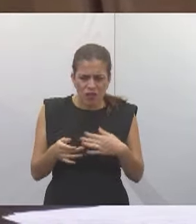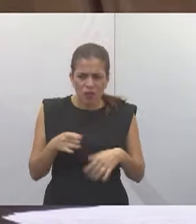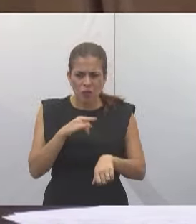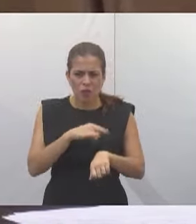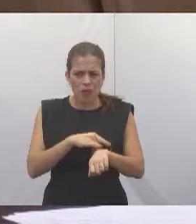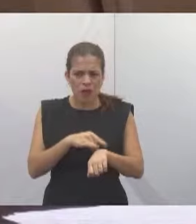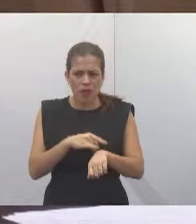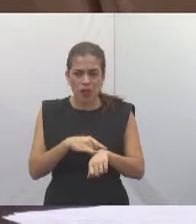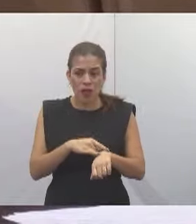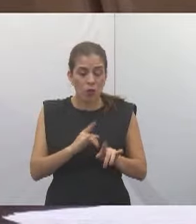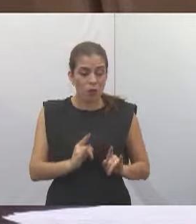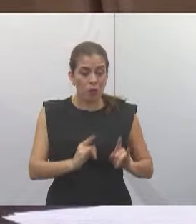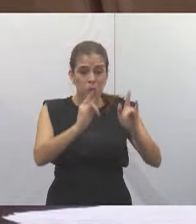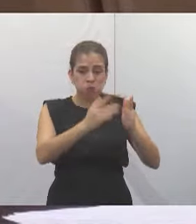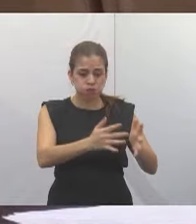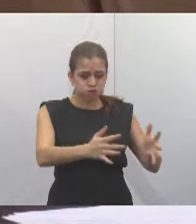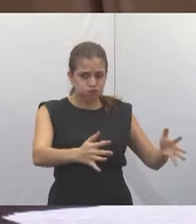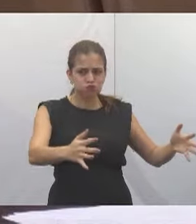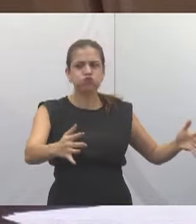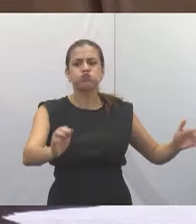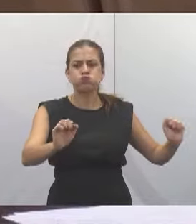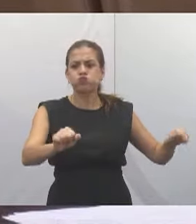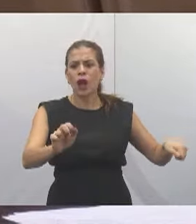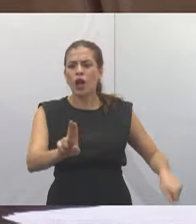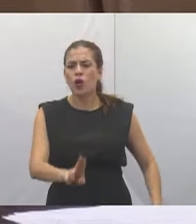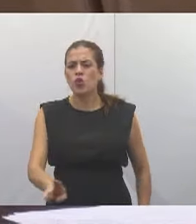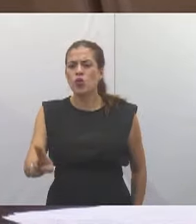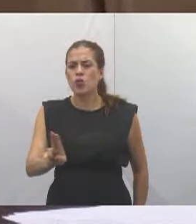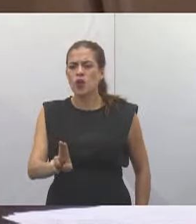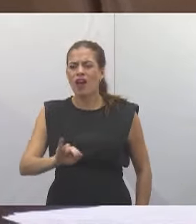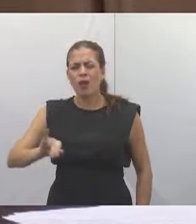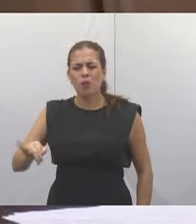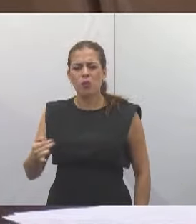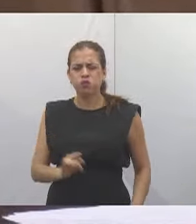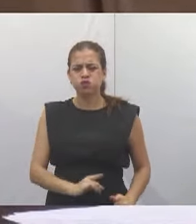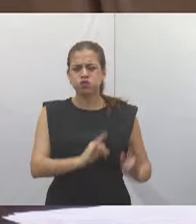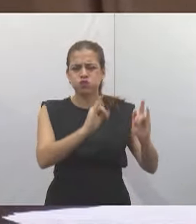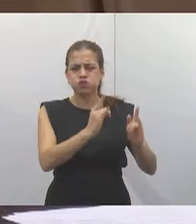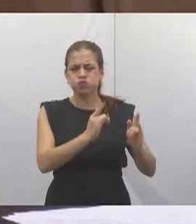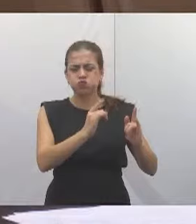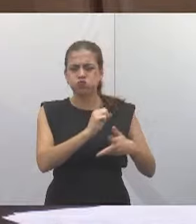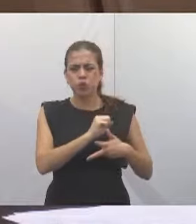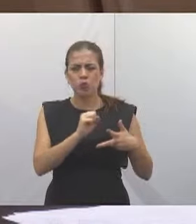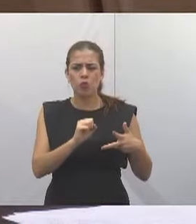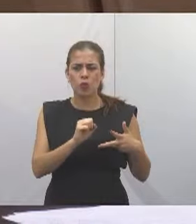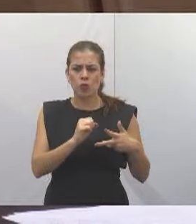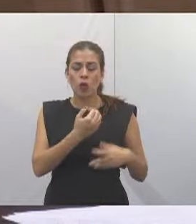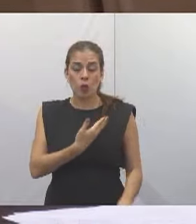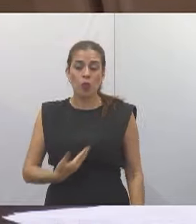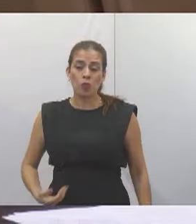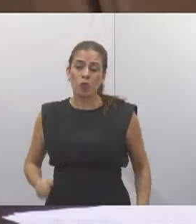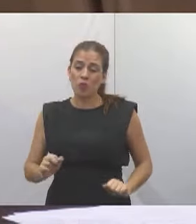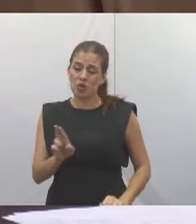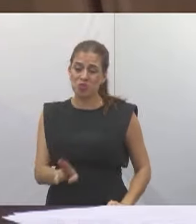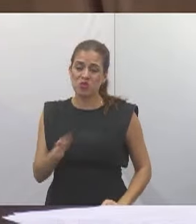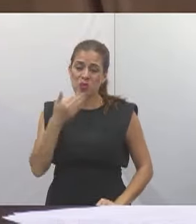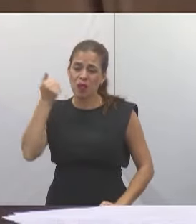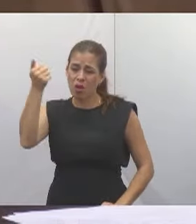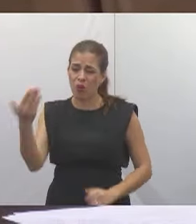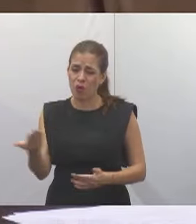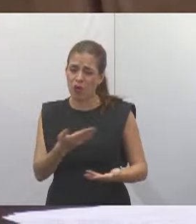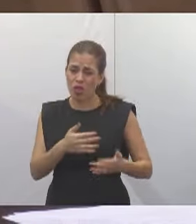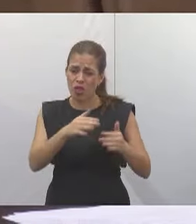lá um prédio enorme que dá para usar. Então, eu acho que está aproveitando de um prédio público que pode ser utilizado melhor. Eu acho que dá para eles tirar